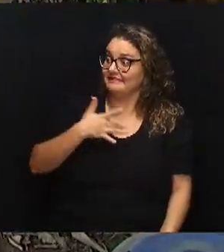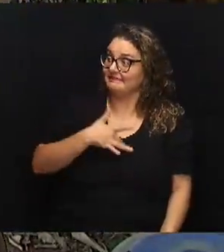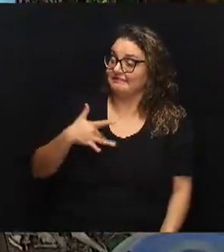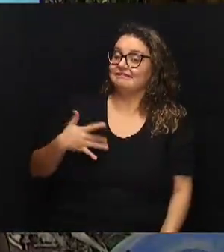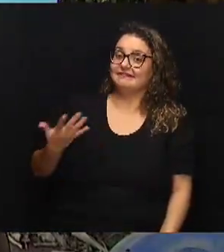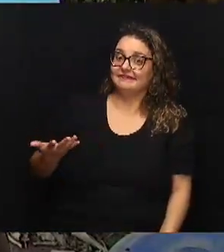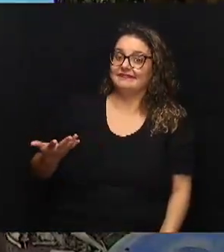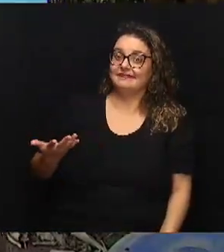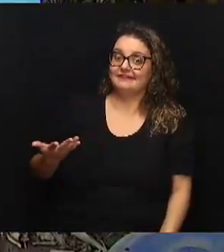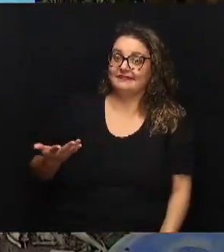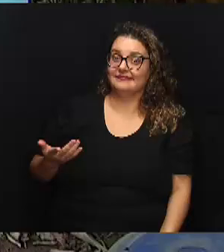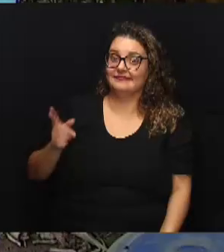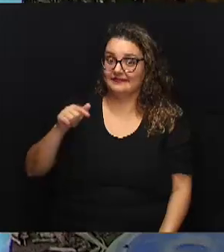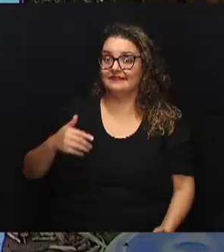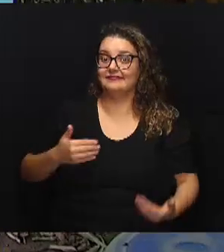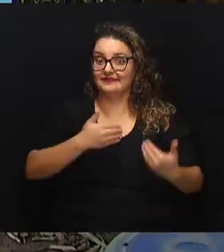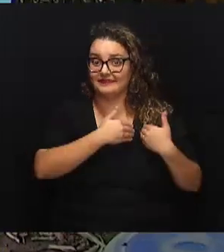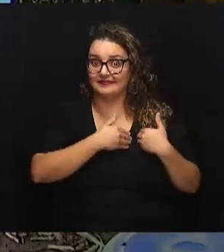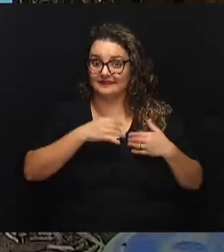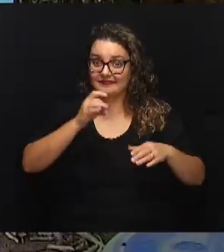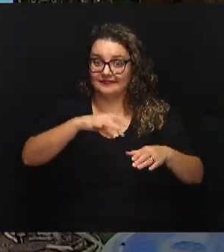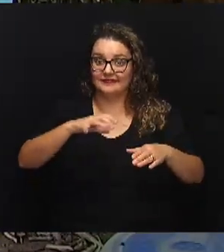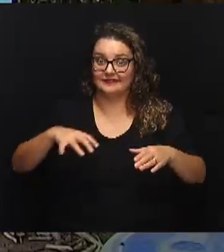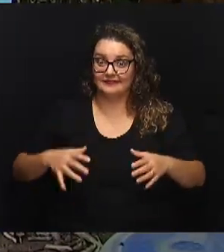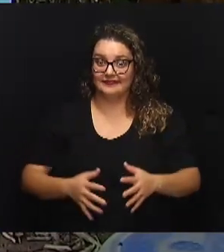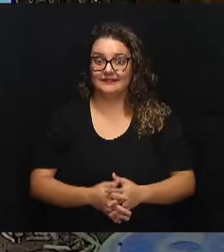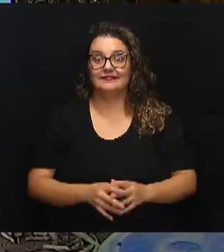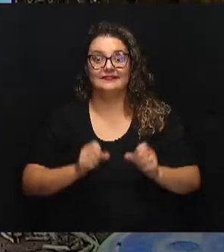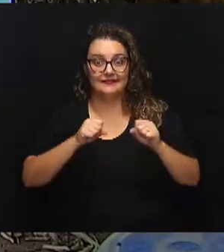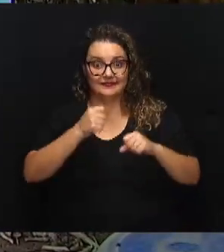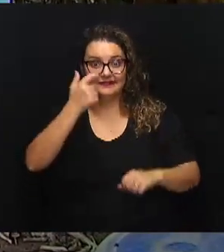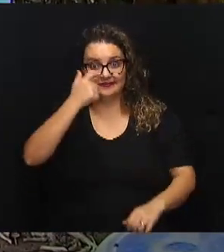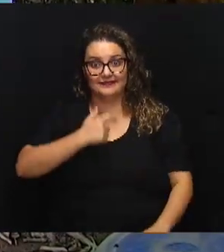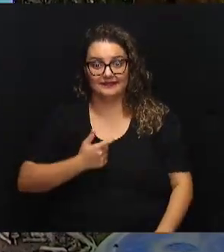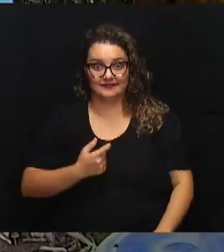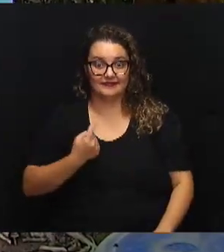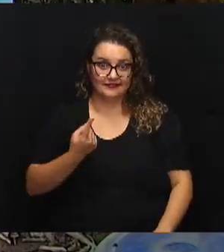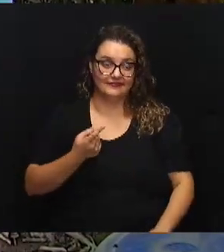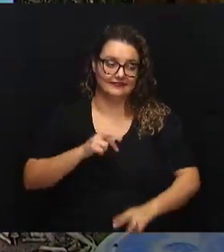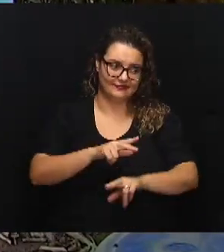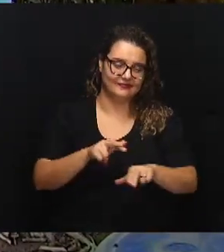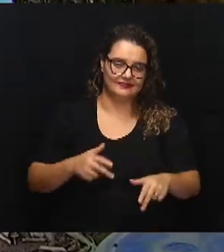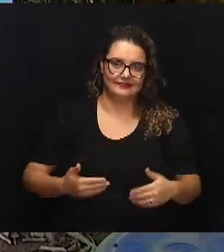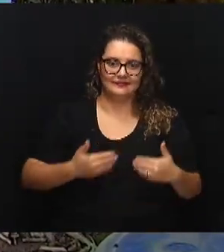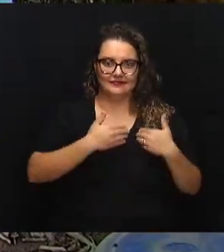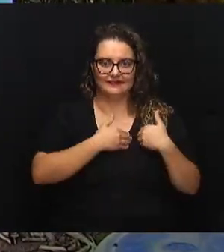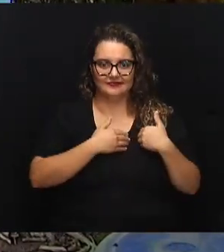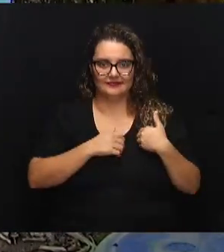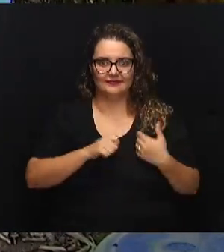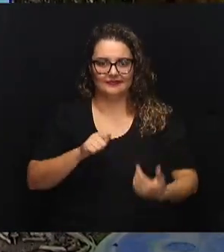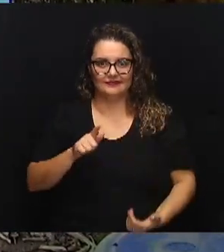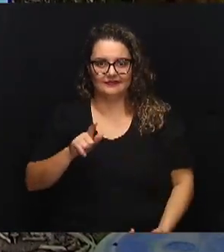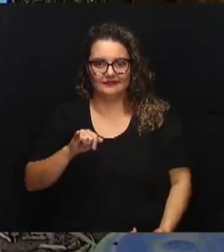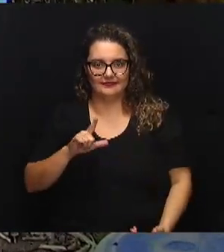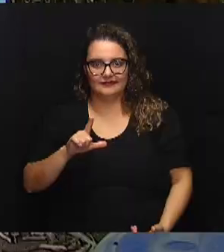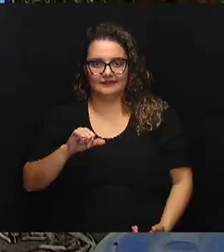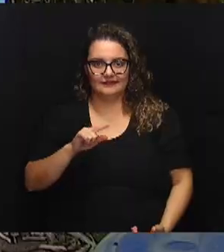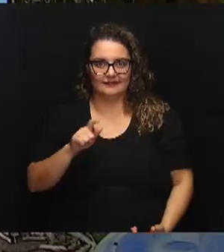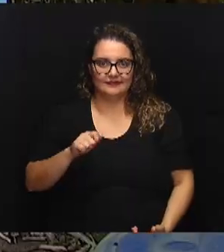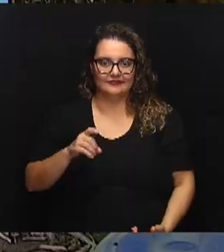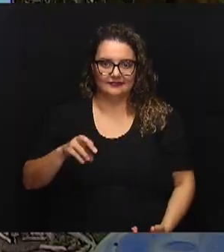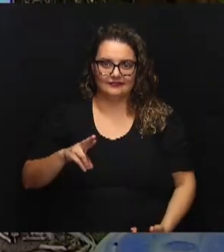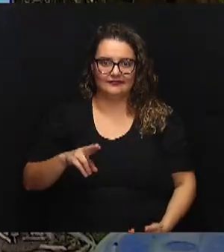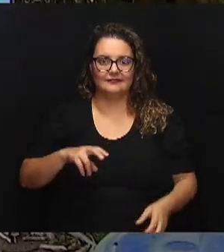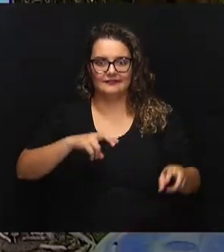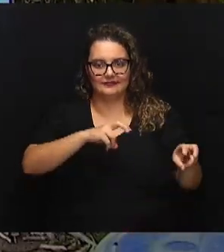E você é um dos responsáveis aqui pela horta? Sim, sou eu um dos responsáveis, sou um agilizador também do